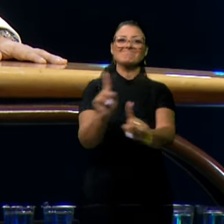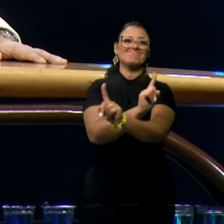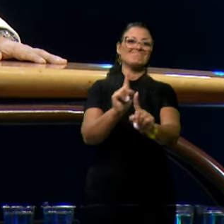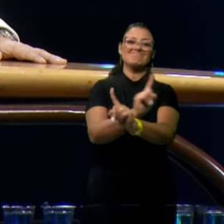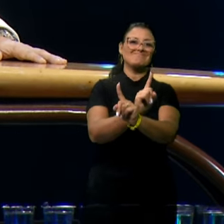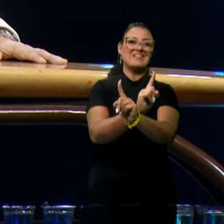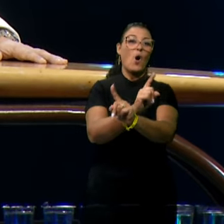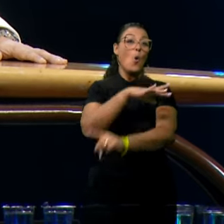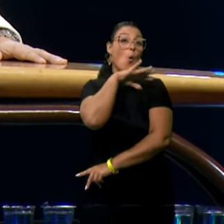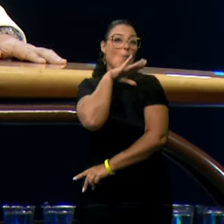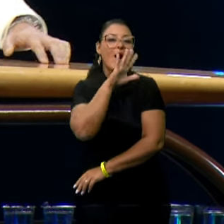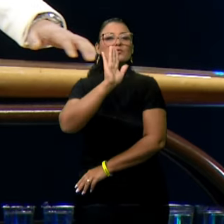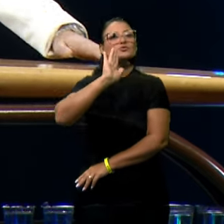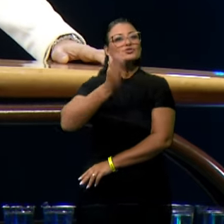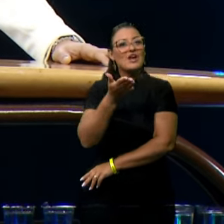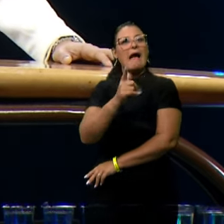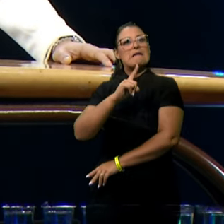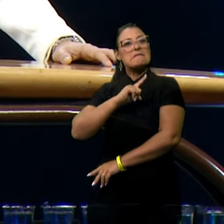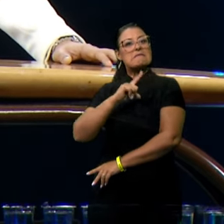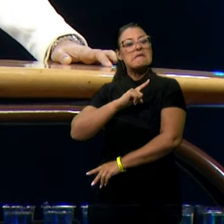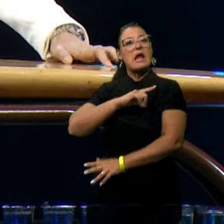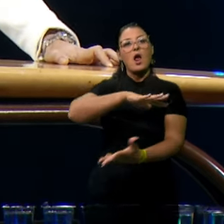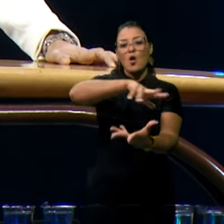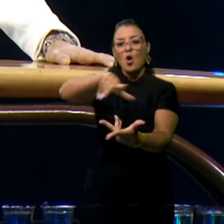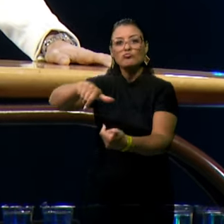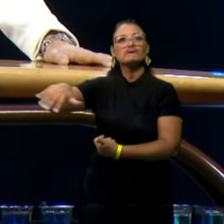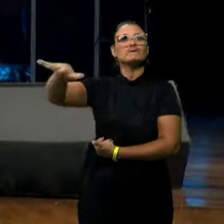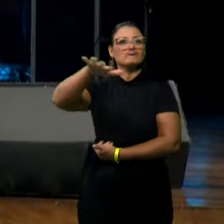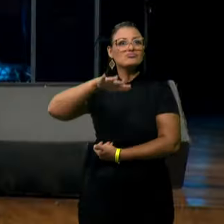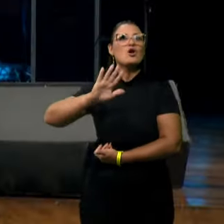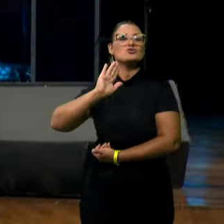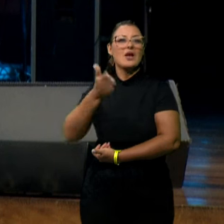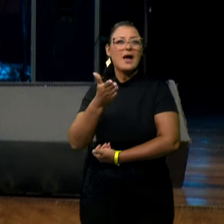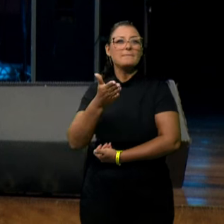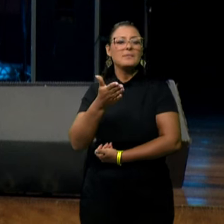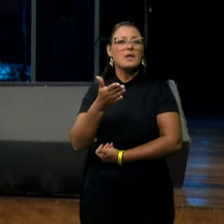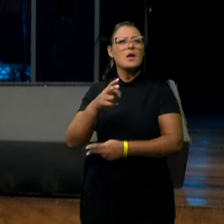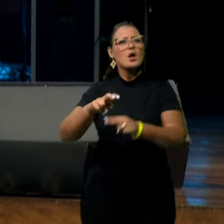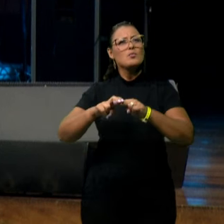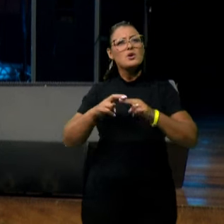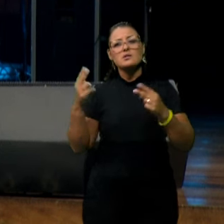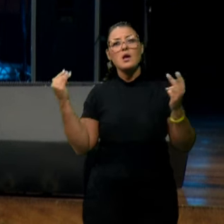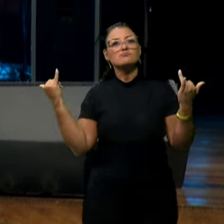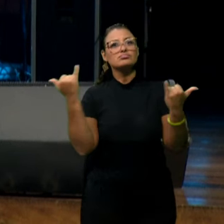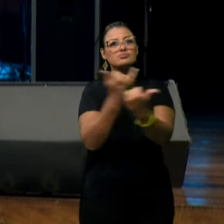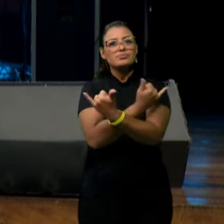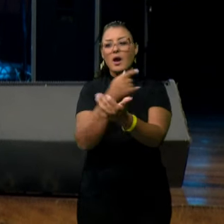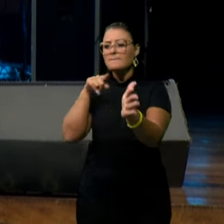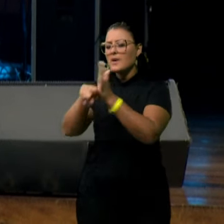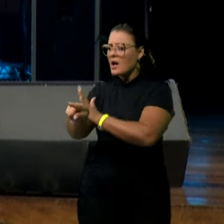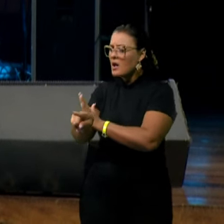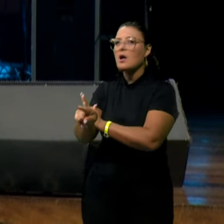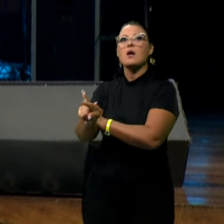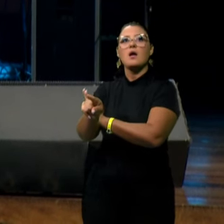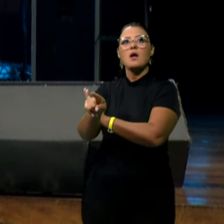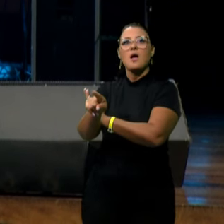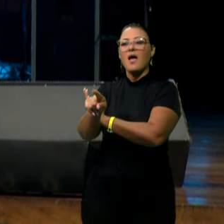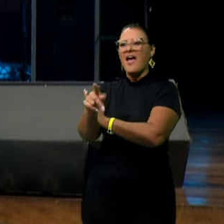então a pergunta que você deveria se fazer para seu irmão é a sua batalha é a tua Batalha ou é uma